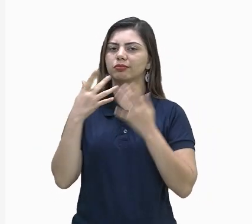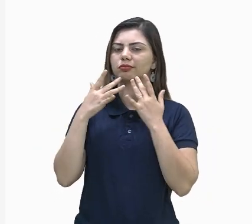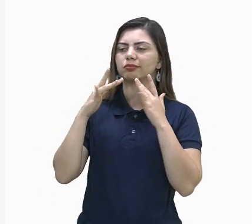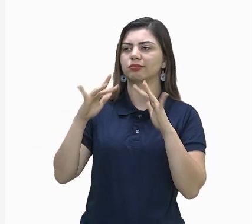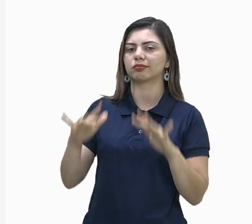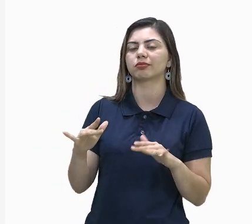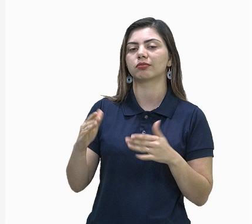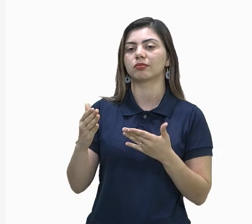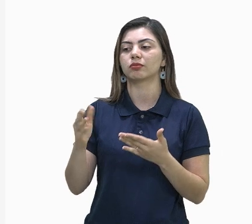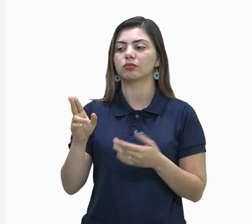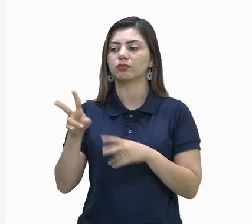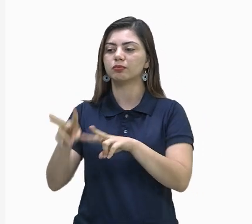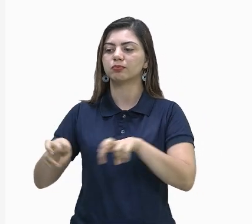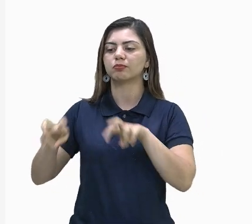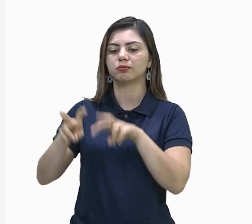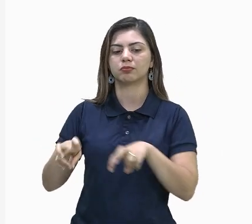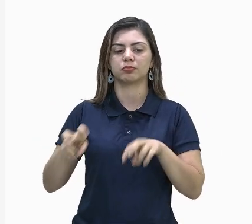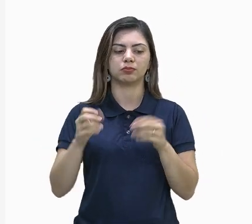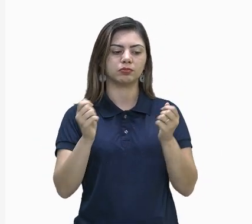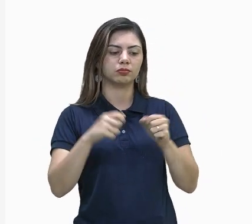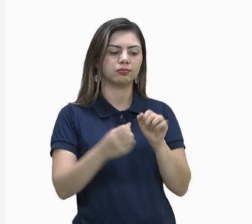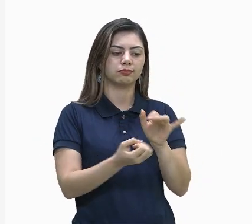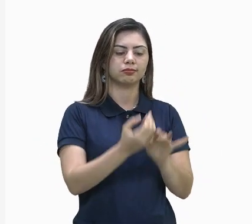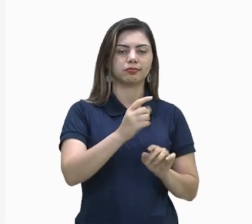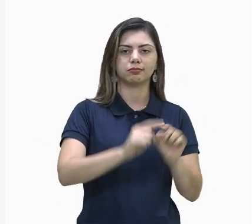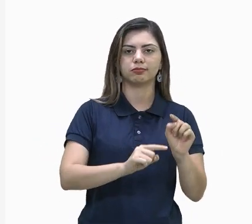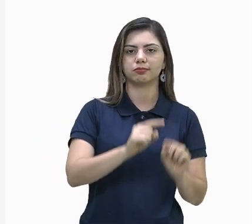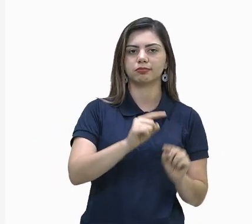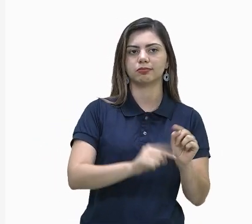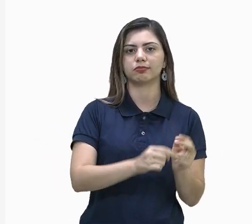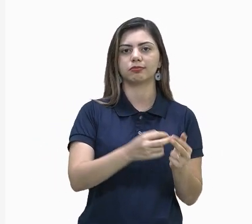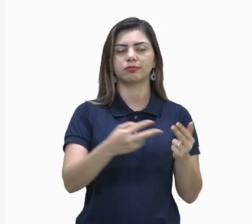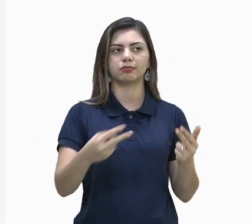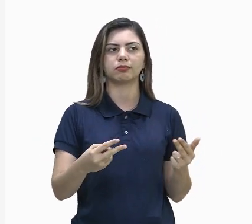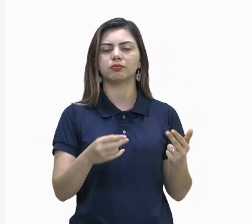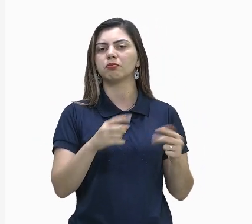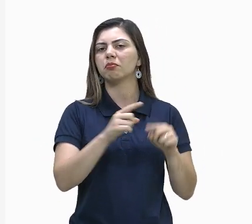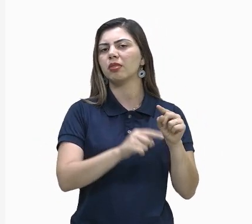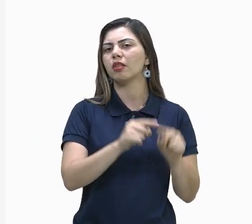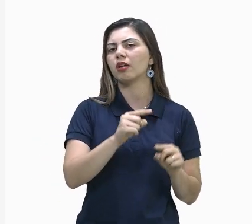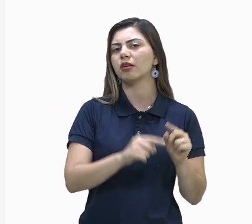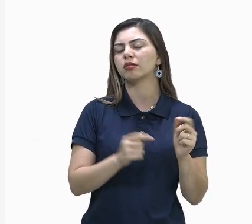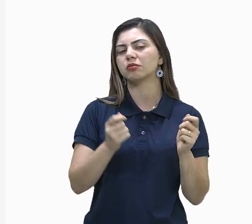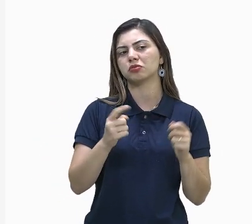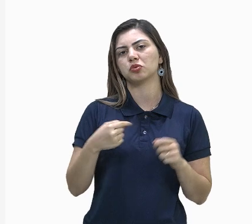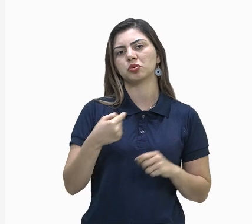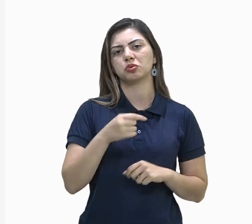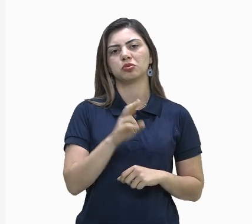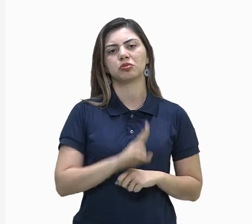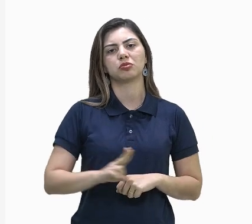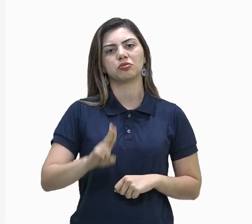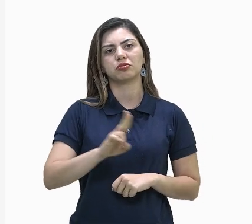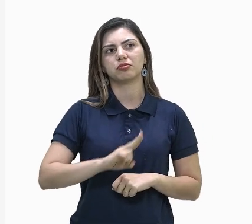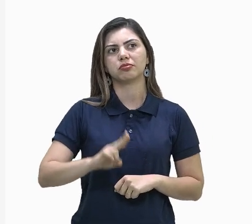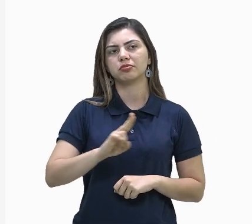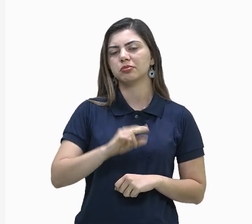alguns produtos que vão servir, né, para a gente, para o nosso uso em uma